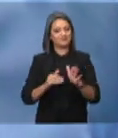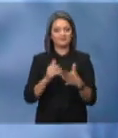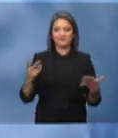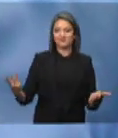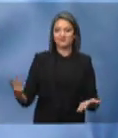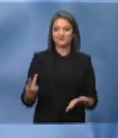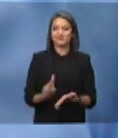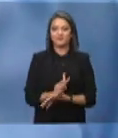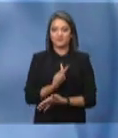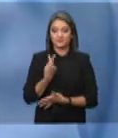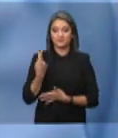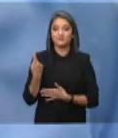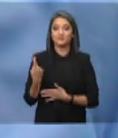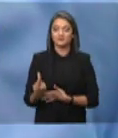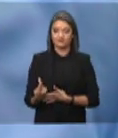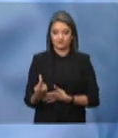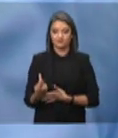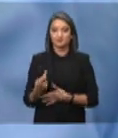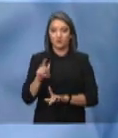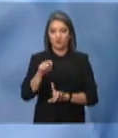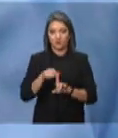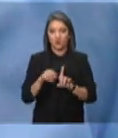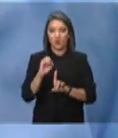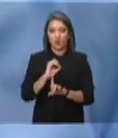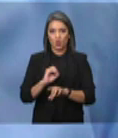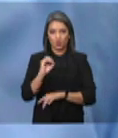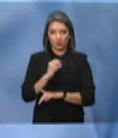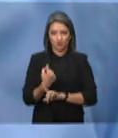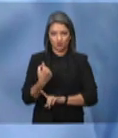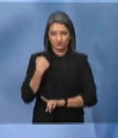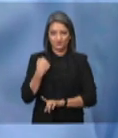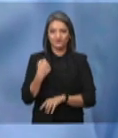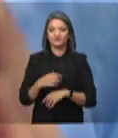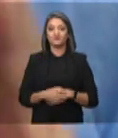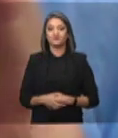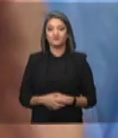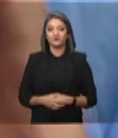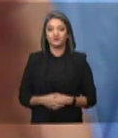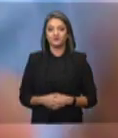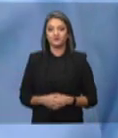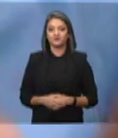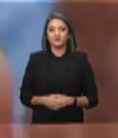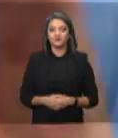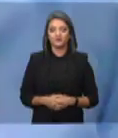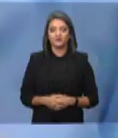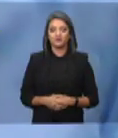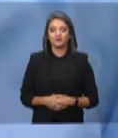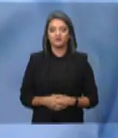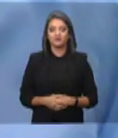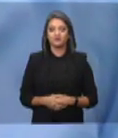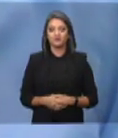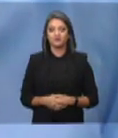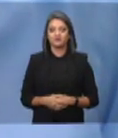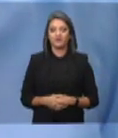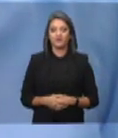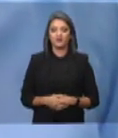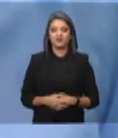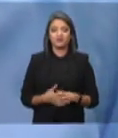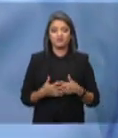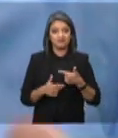em outubro passado a sua ação tão